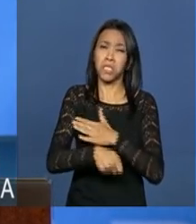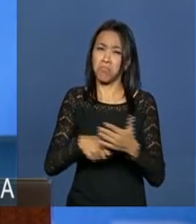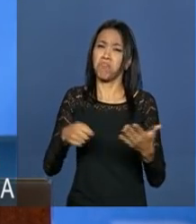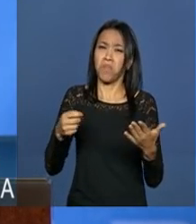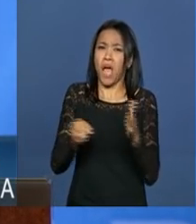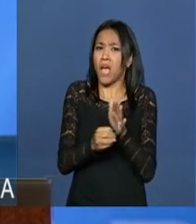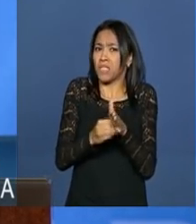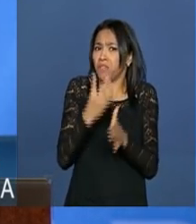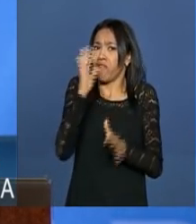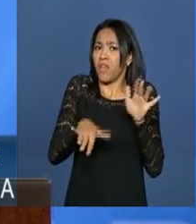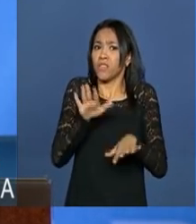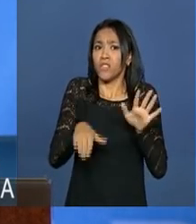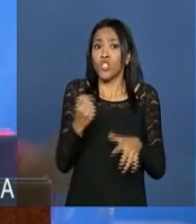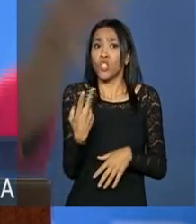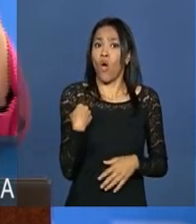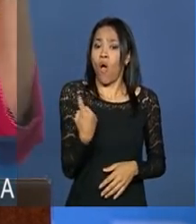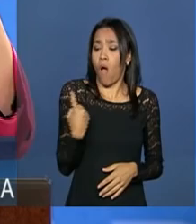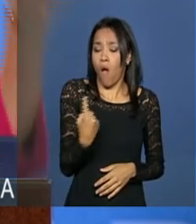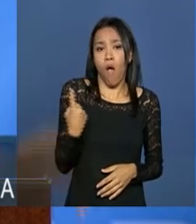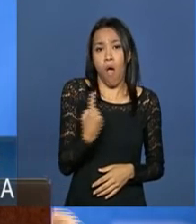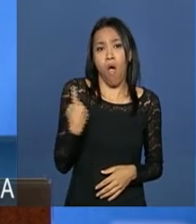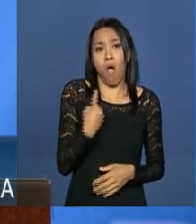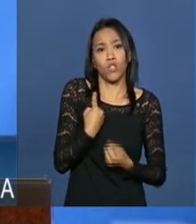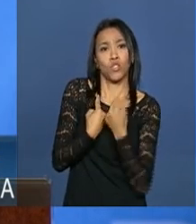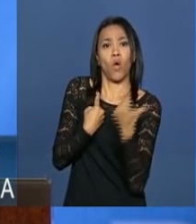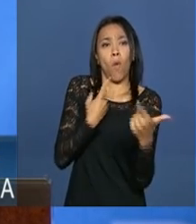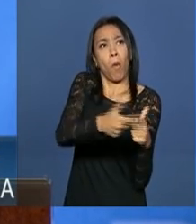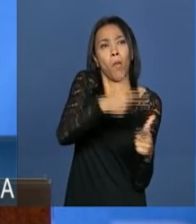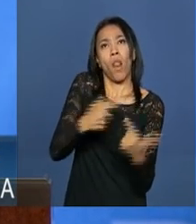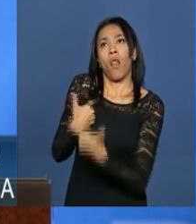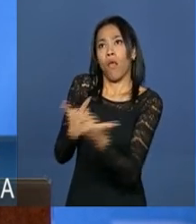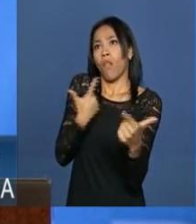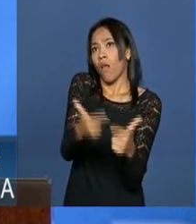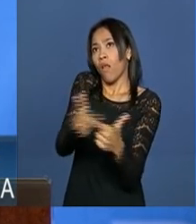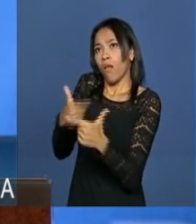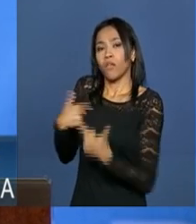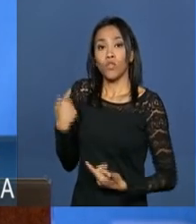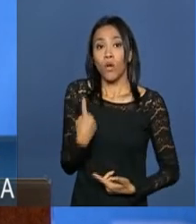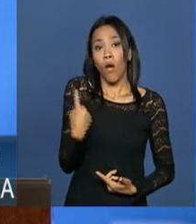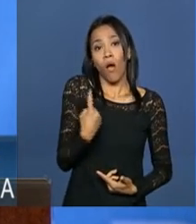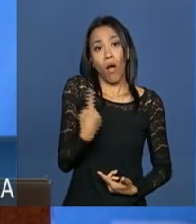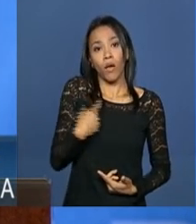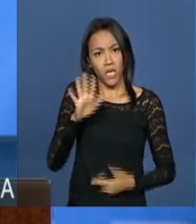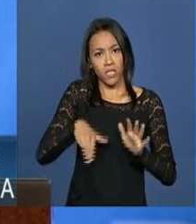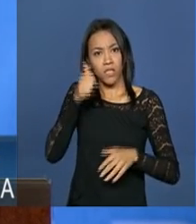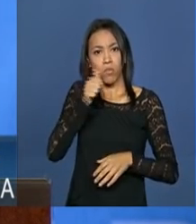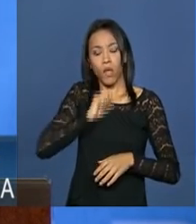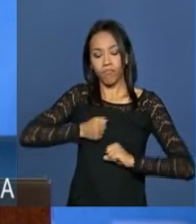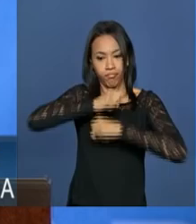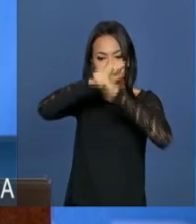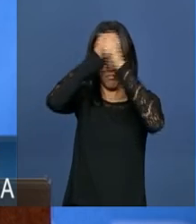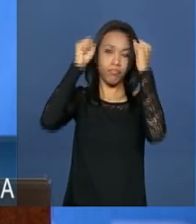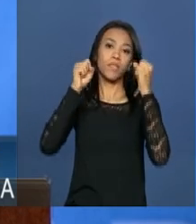vezes sozinhas, enfrentando toda a sorte de problemas e que não se descontrolam nem